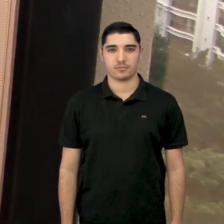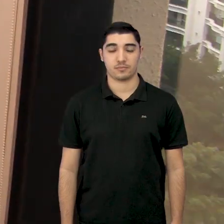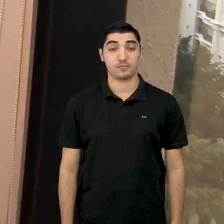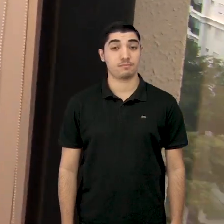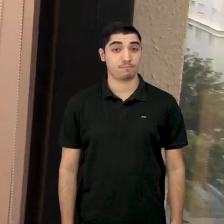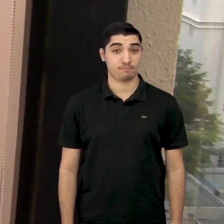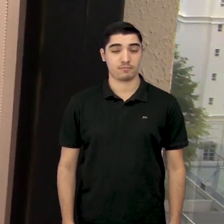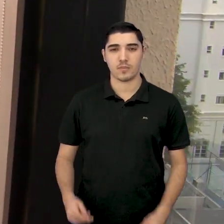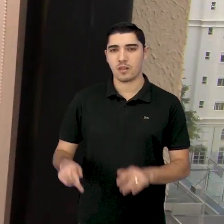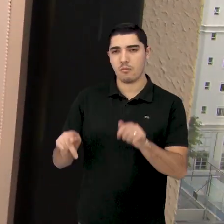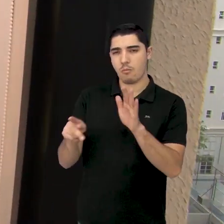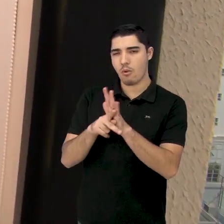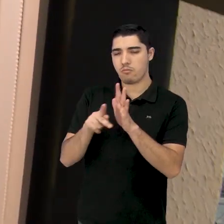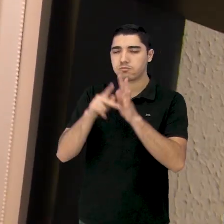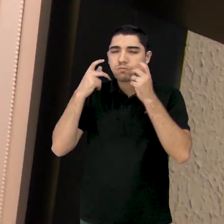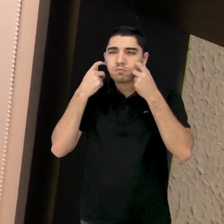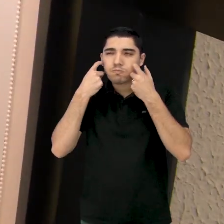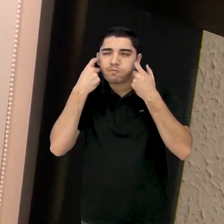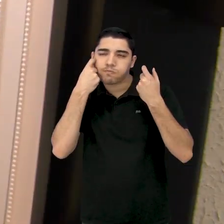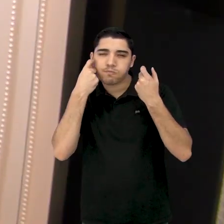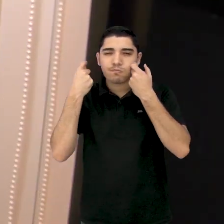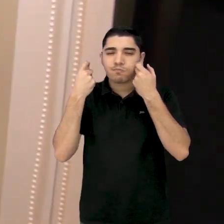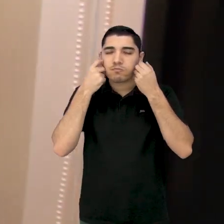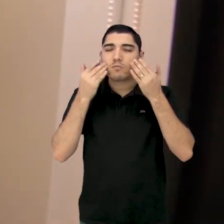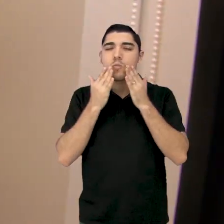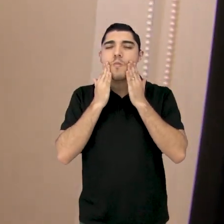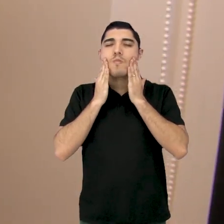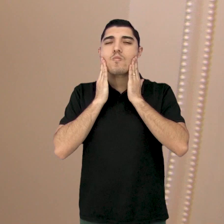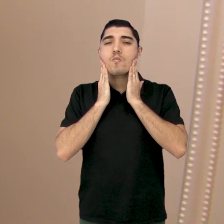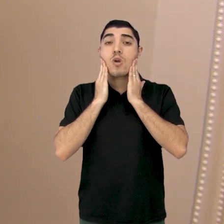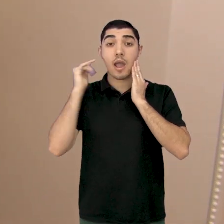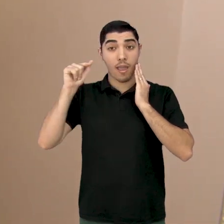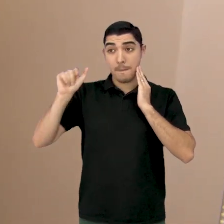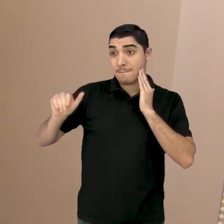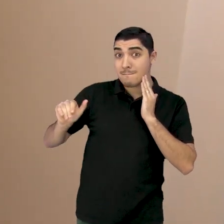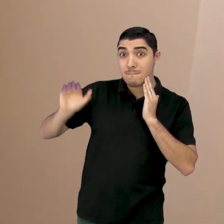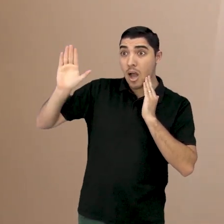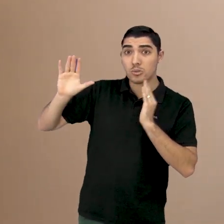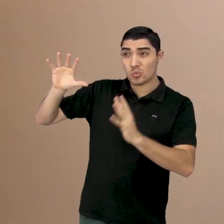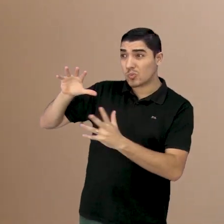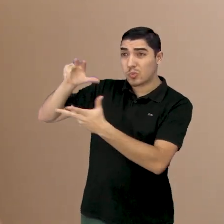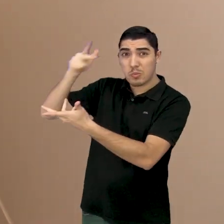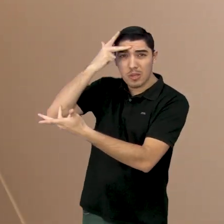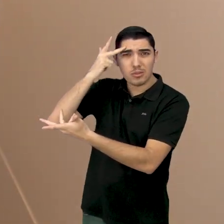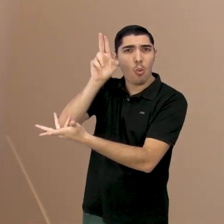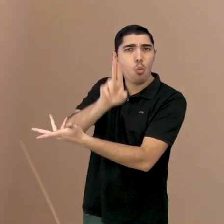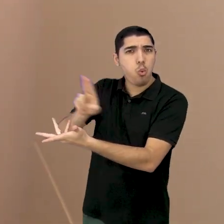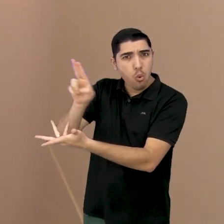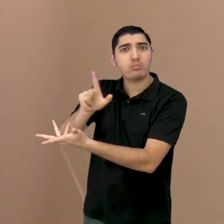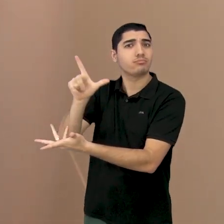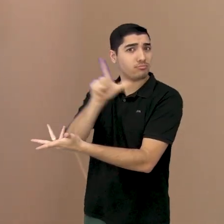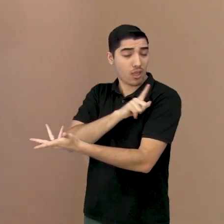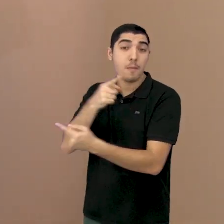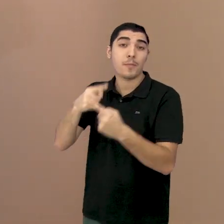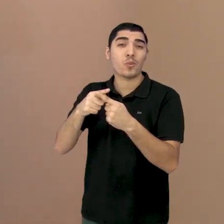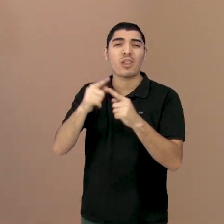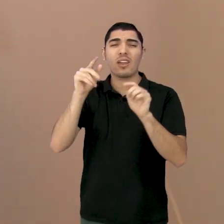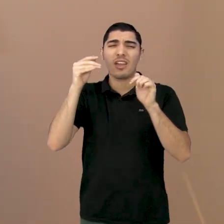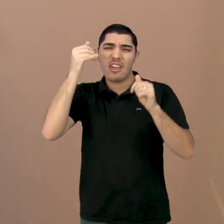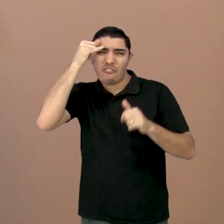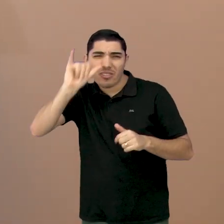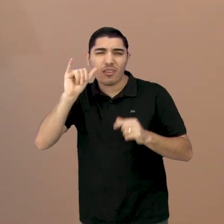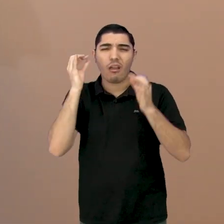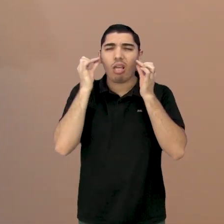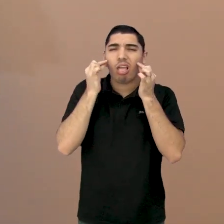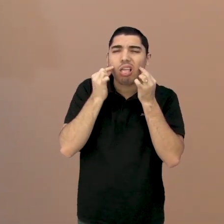Botox é um dos procedimentos estéticos mais utilizados no mundo inteiro para disfarçar marcas de expressão.